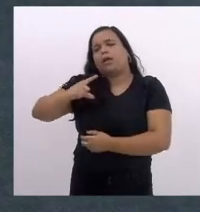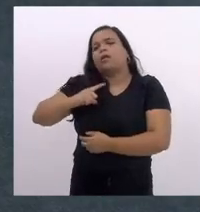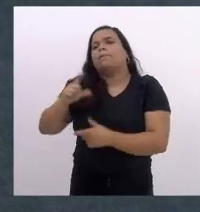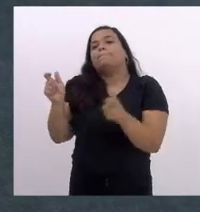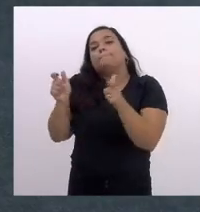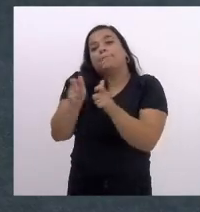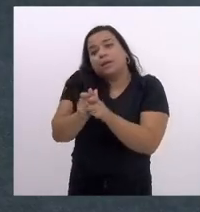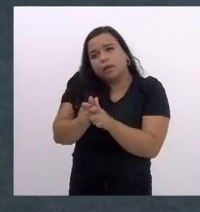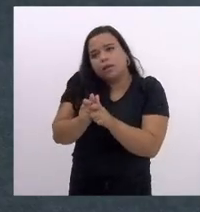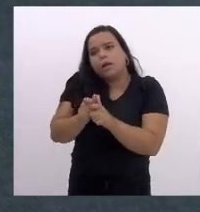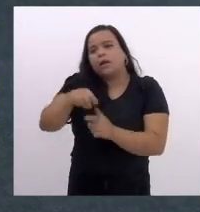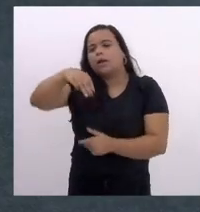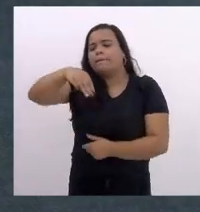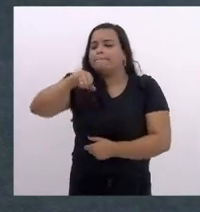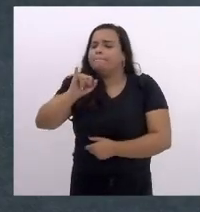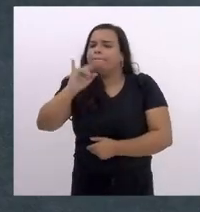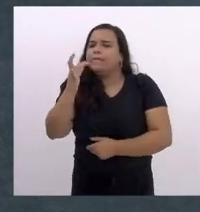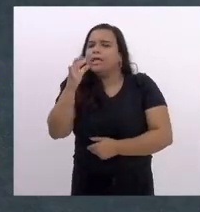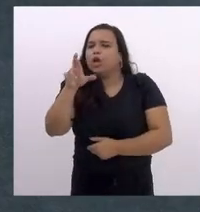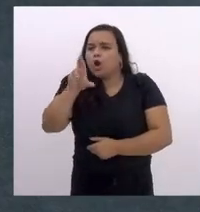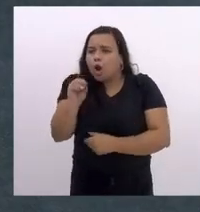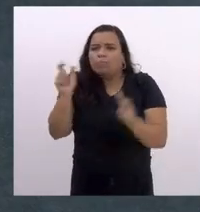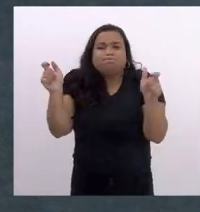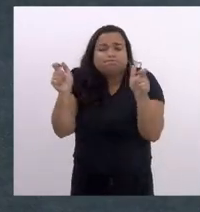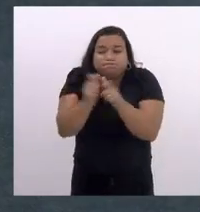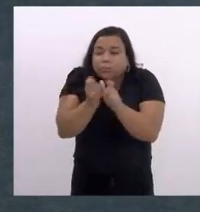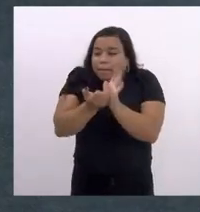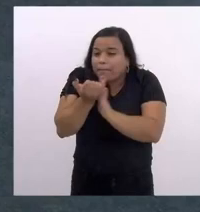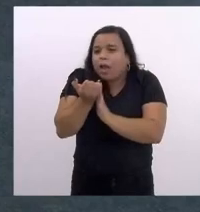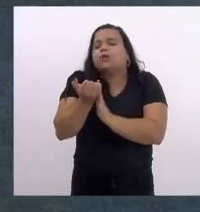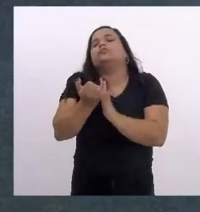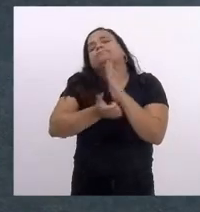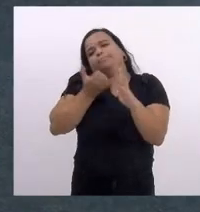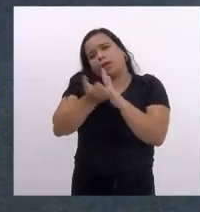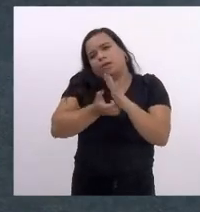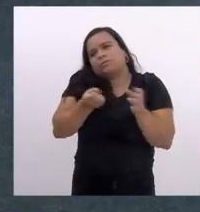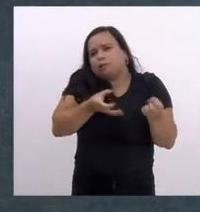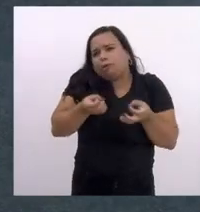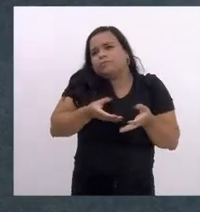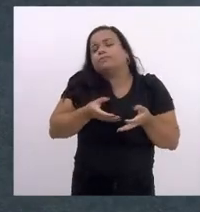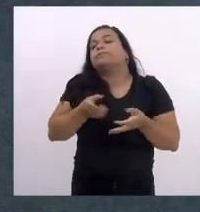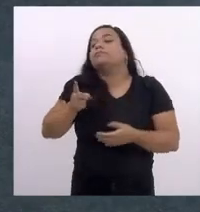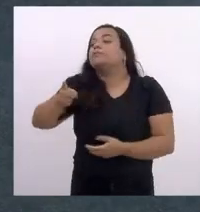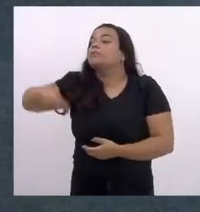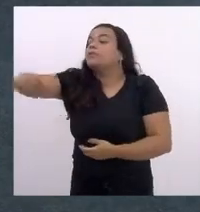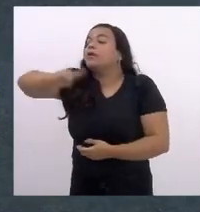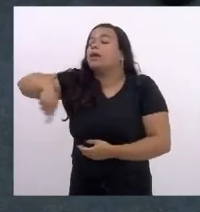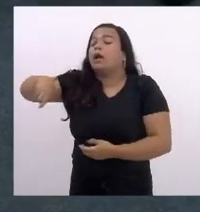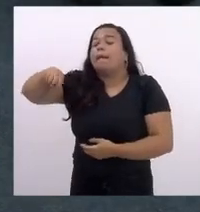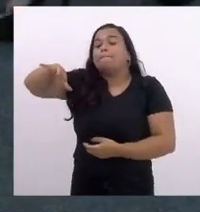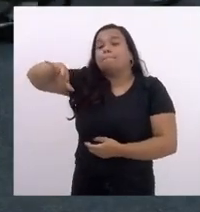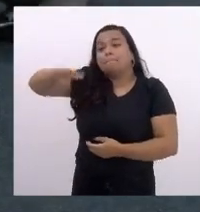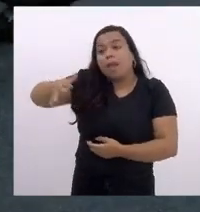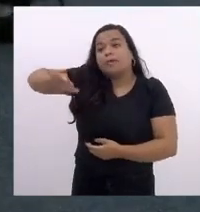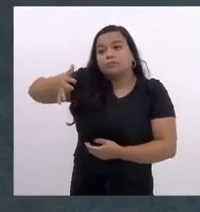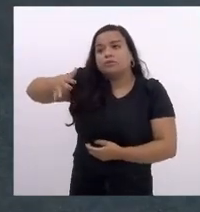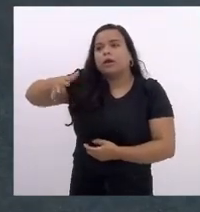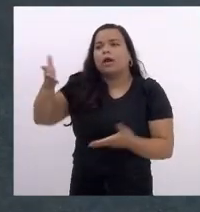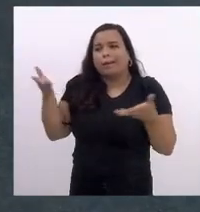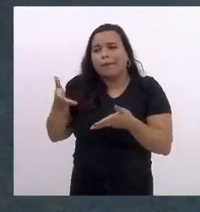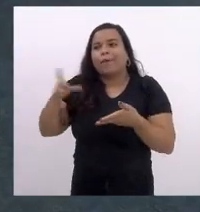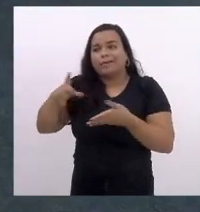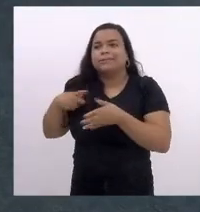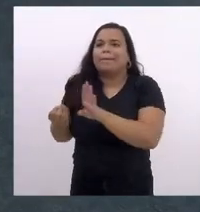médias empresas que estão sendo agora também beneficiadas,